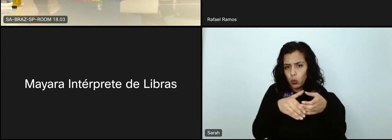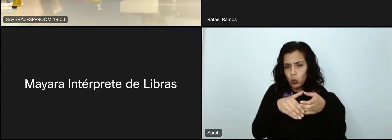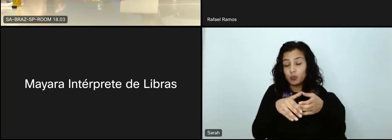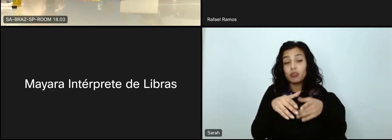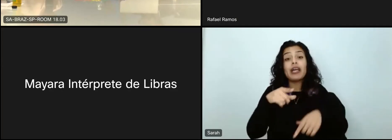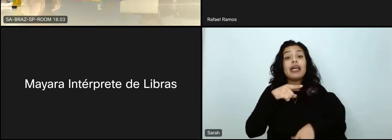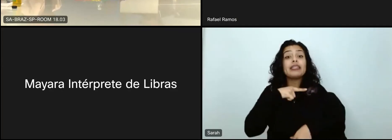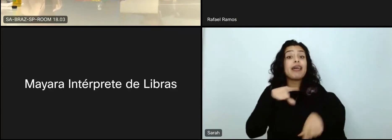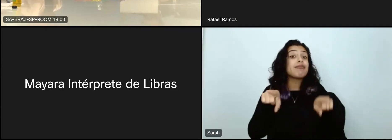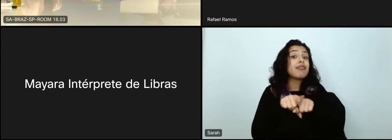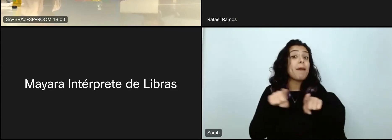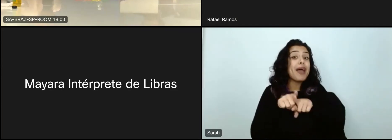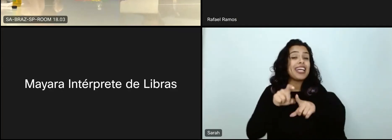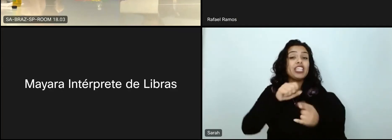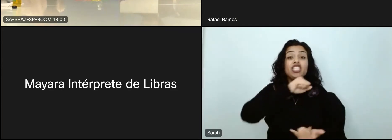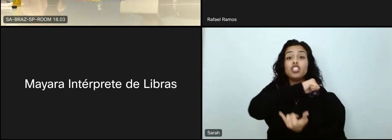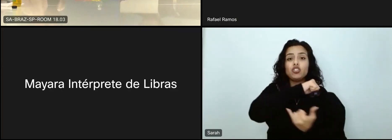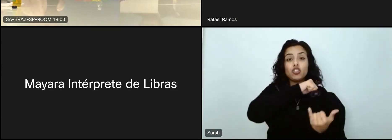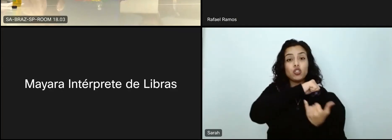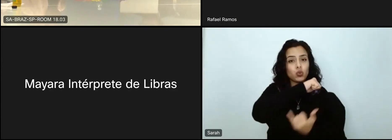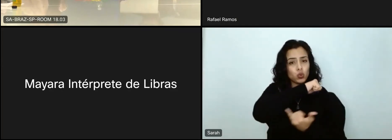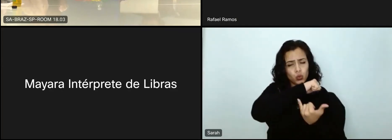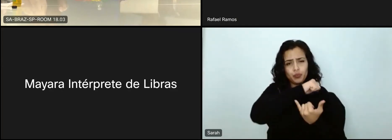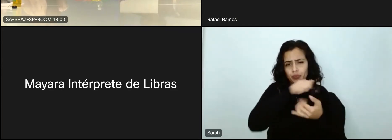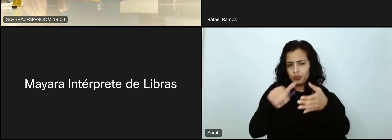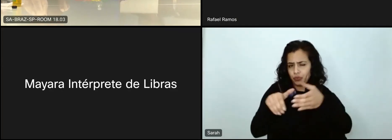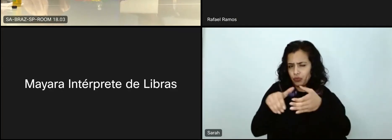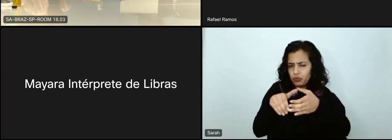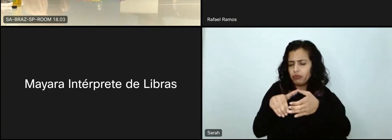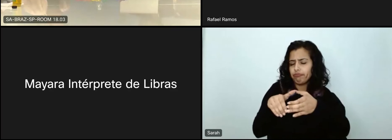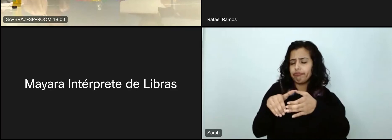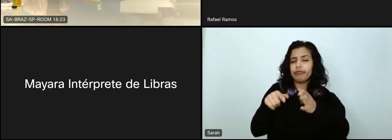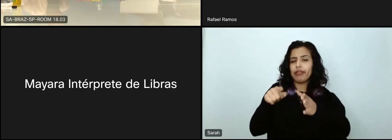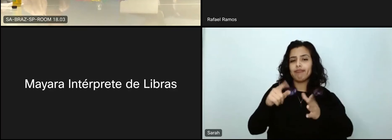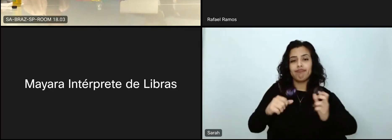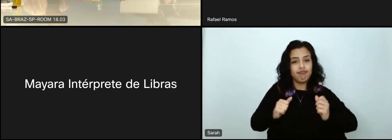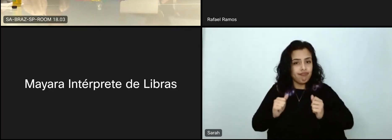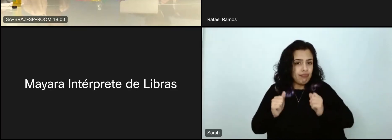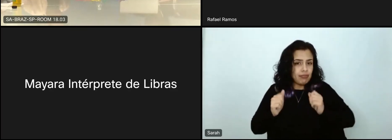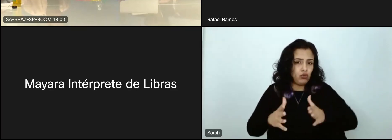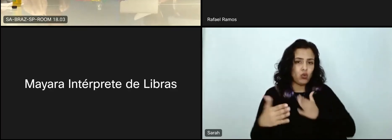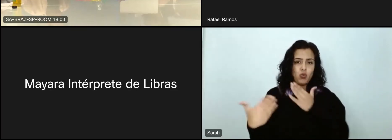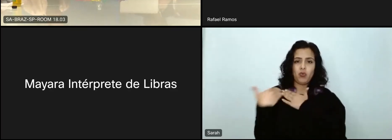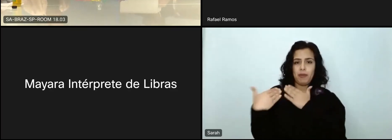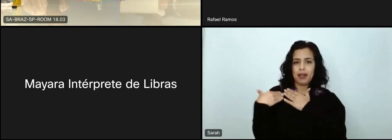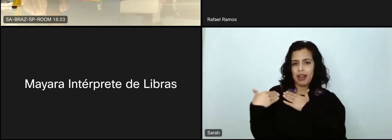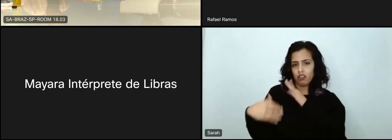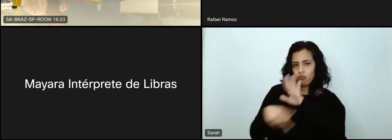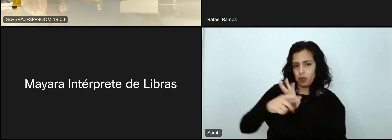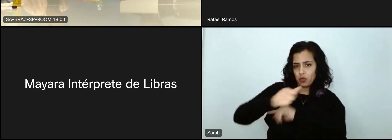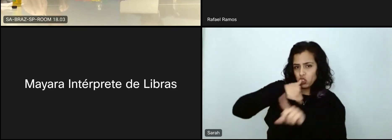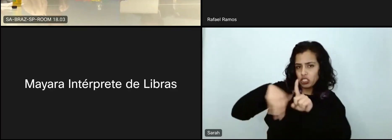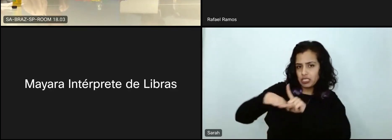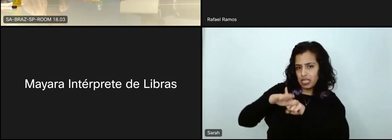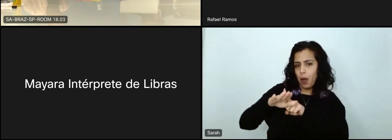onde é concentrado ali todas as ações de responsabilidade social da AON Brasil. Então, ele está à frente de todas as ações. Eu vou falar de uma